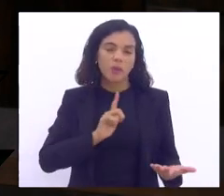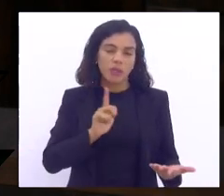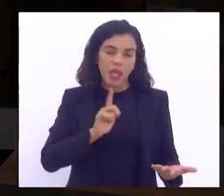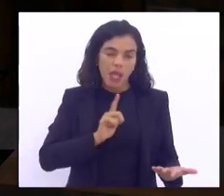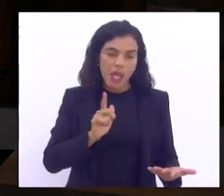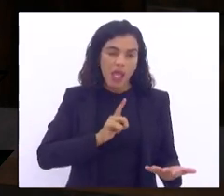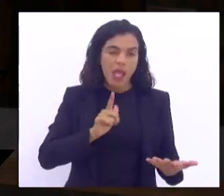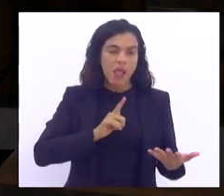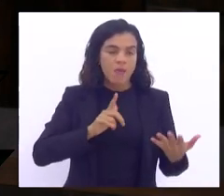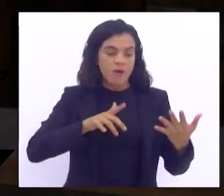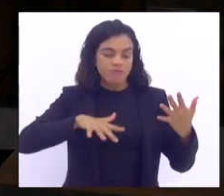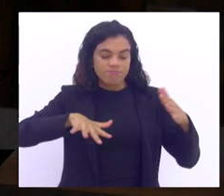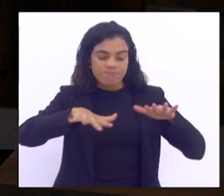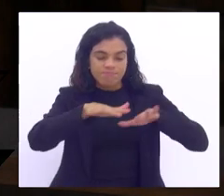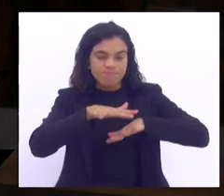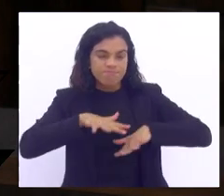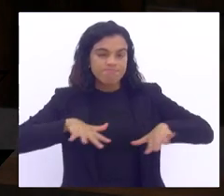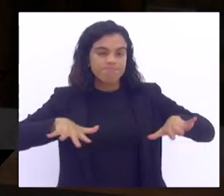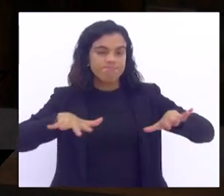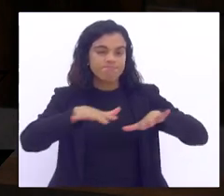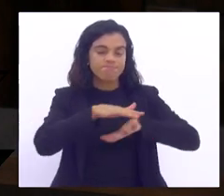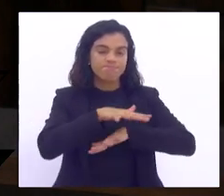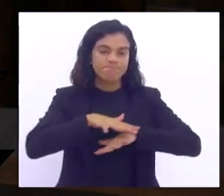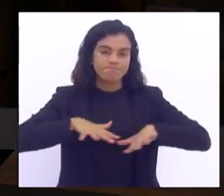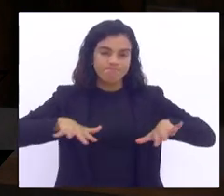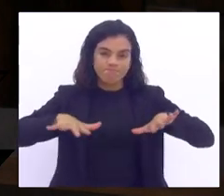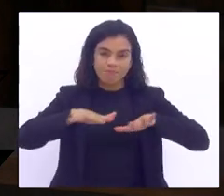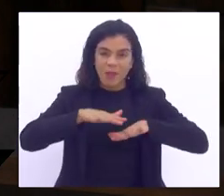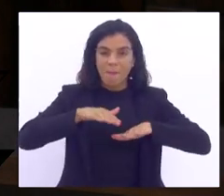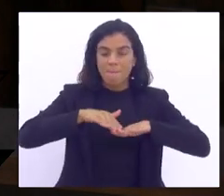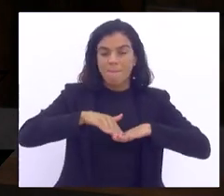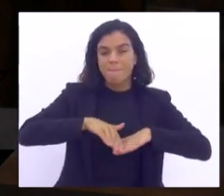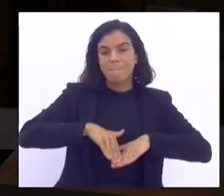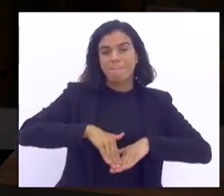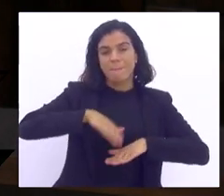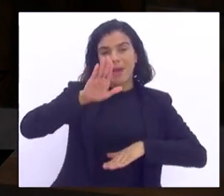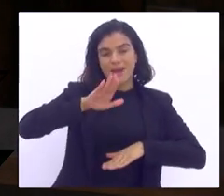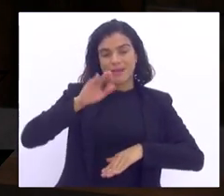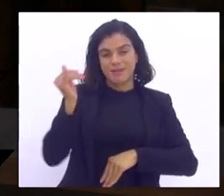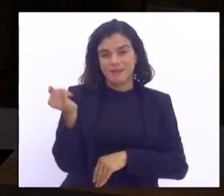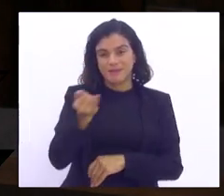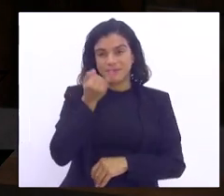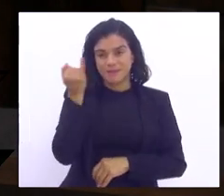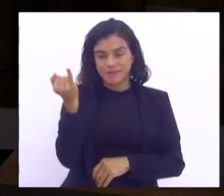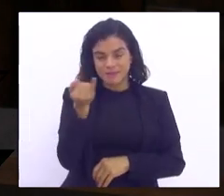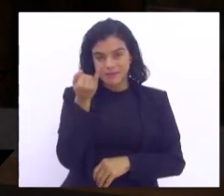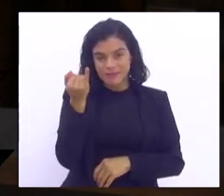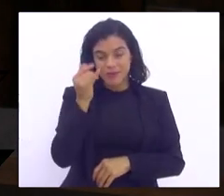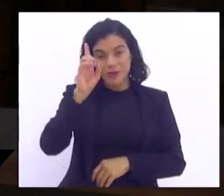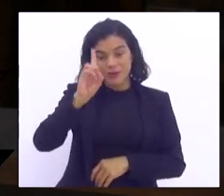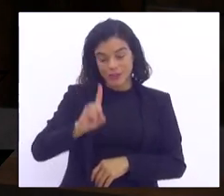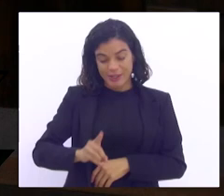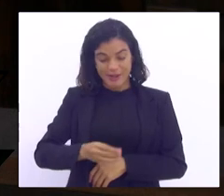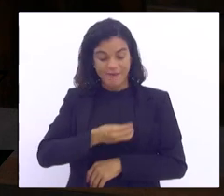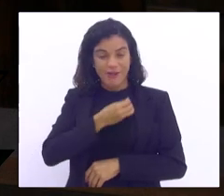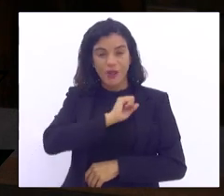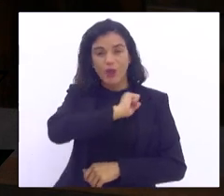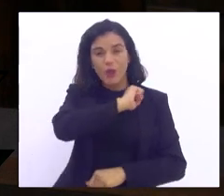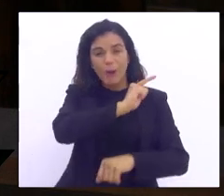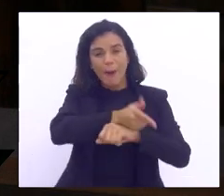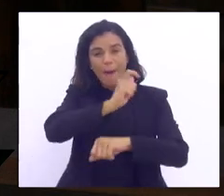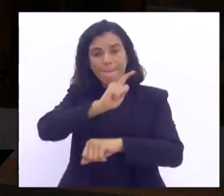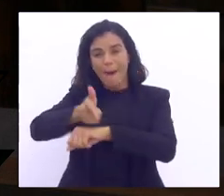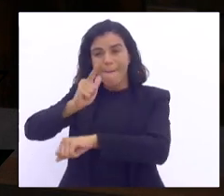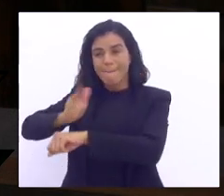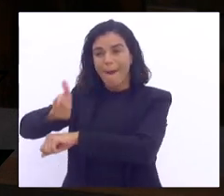uma substância muito mais importante do direito à vida do que qualquer outro, porque